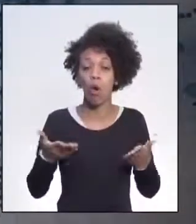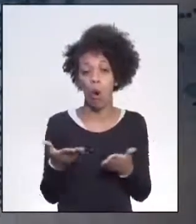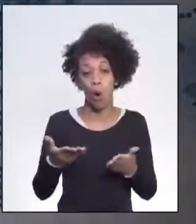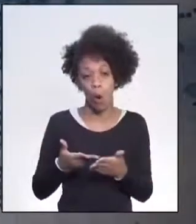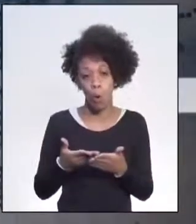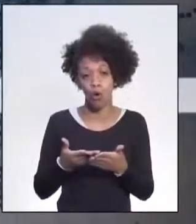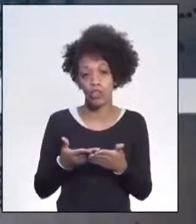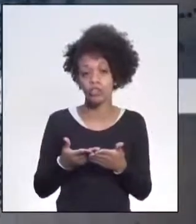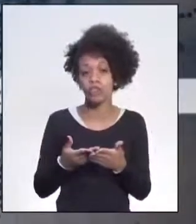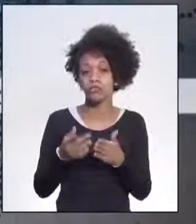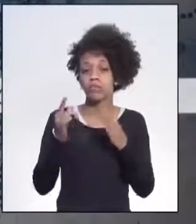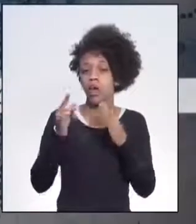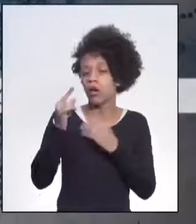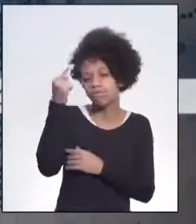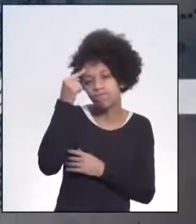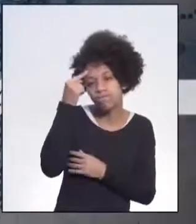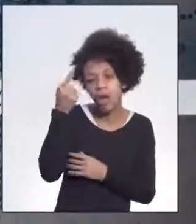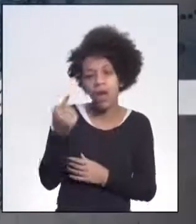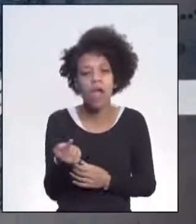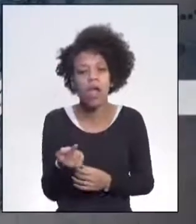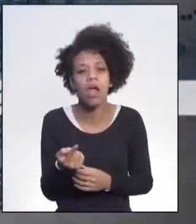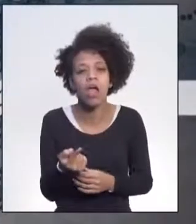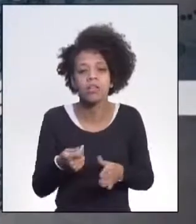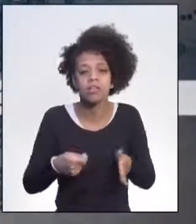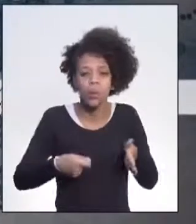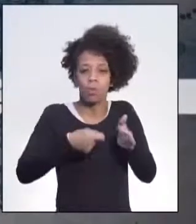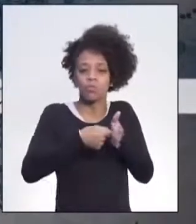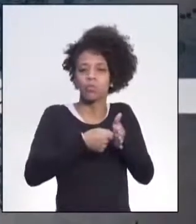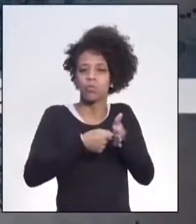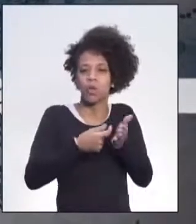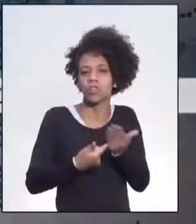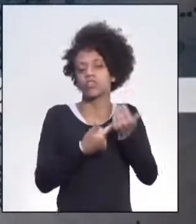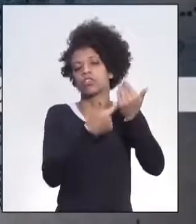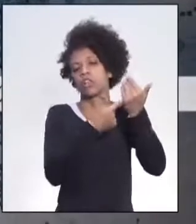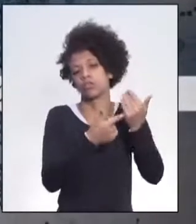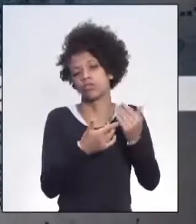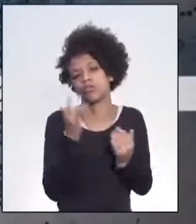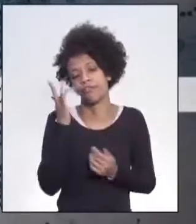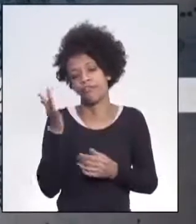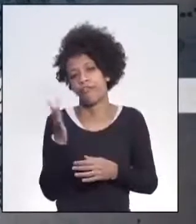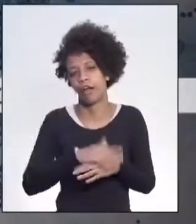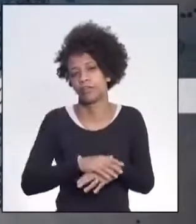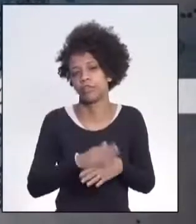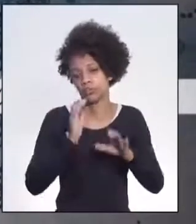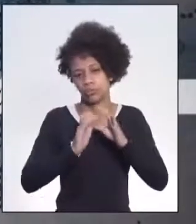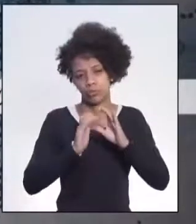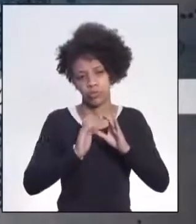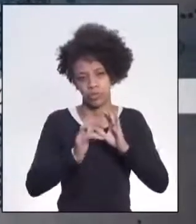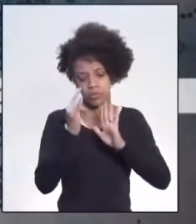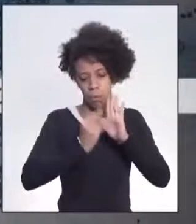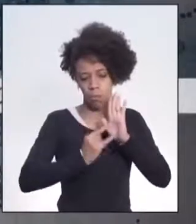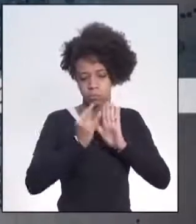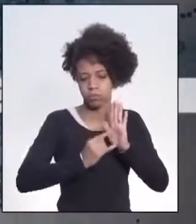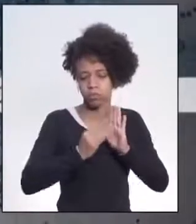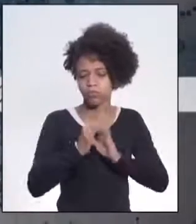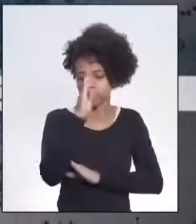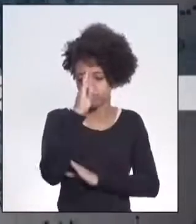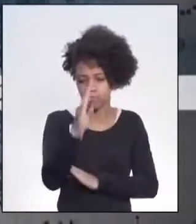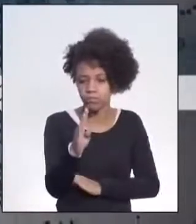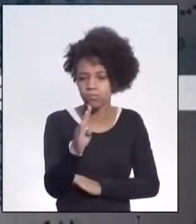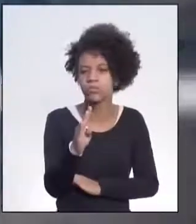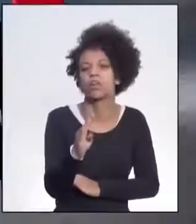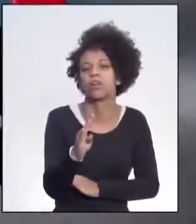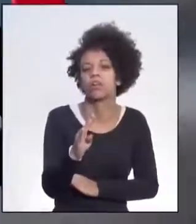da documentação refere-se mais à utilização eficaz das tecnologias de informação e comunicação, com destaque para